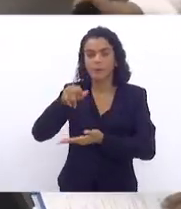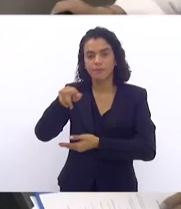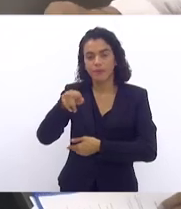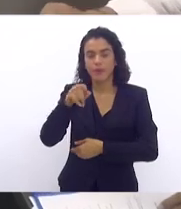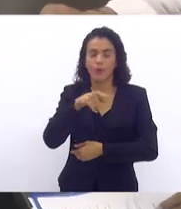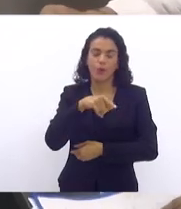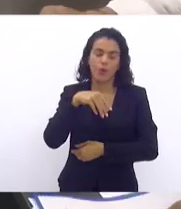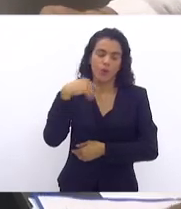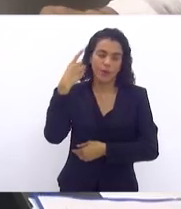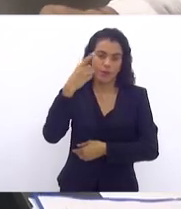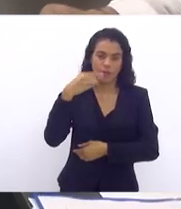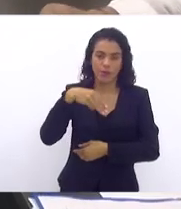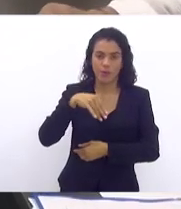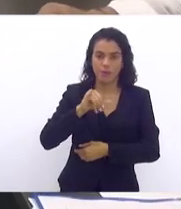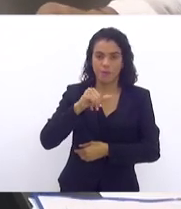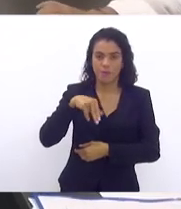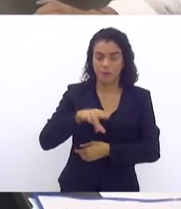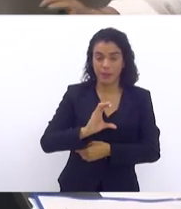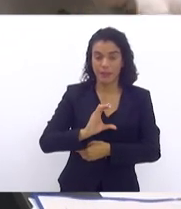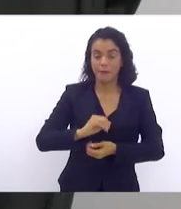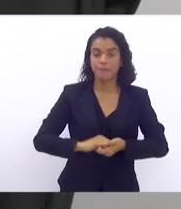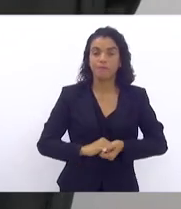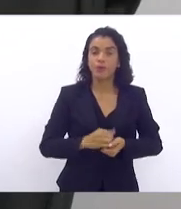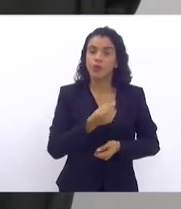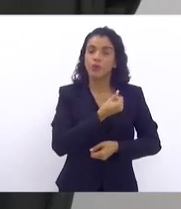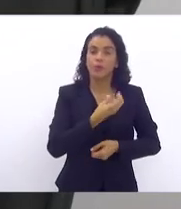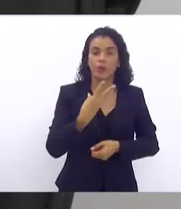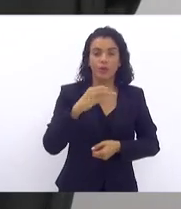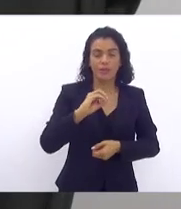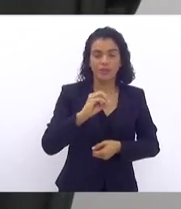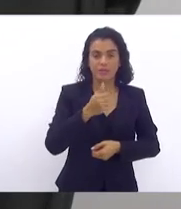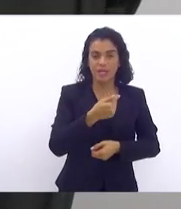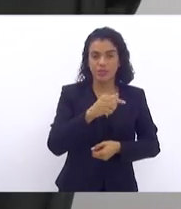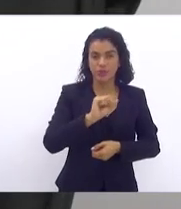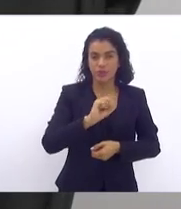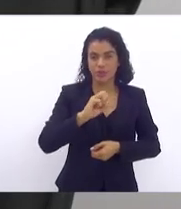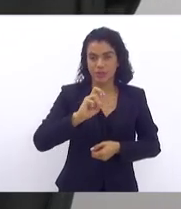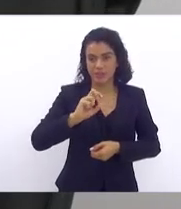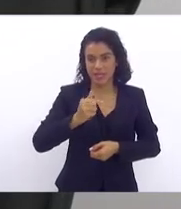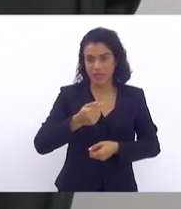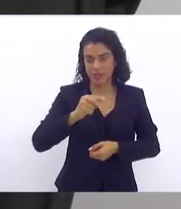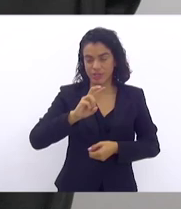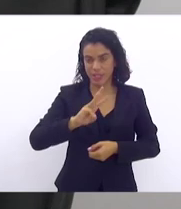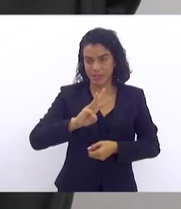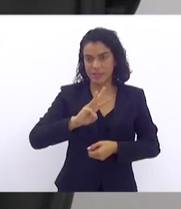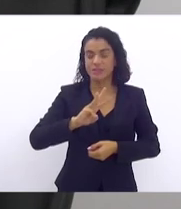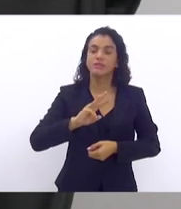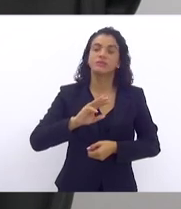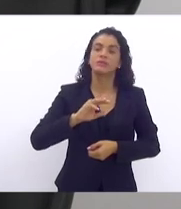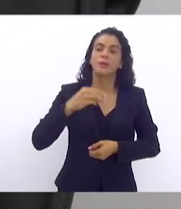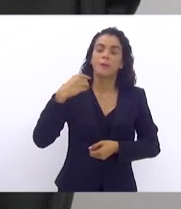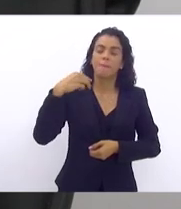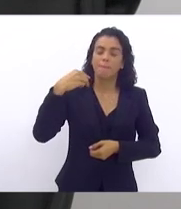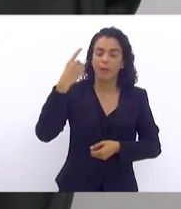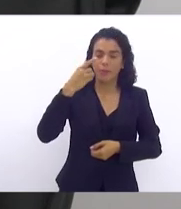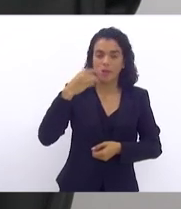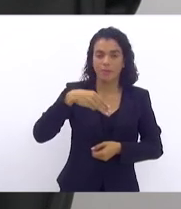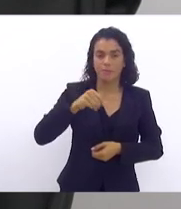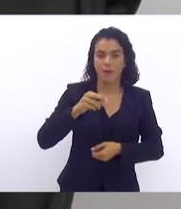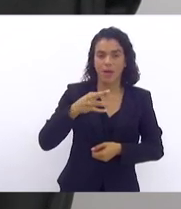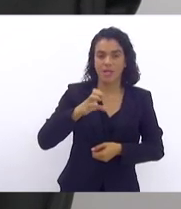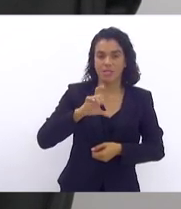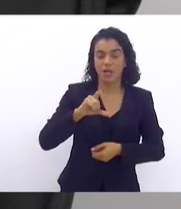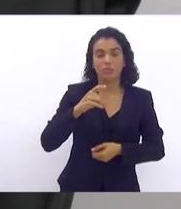Mink. 30 da pauta é o PL 5873 de 22, de autoria do deputado Marcelo Dino, que reconhece o risco